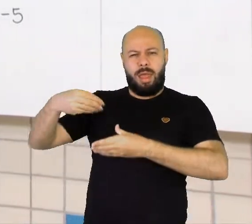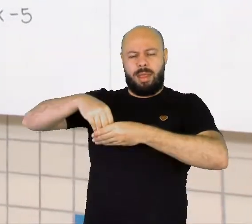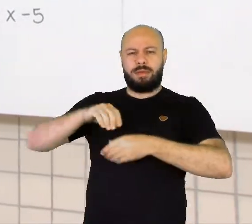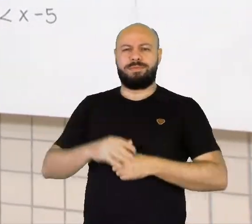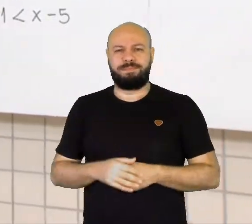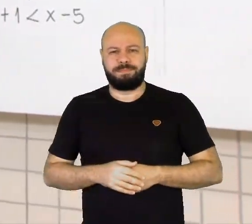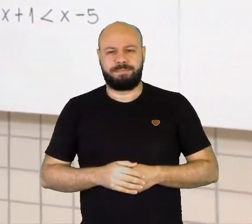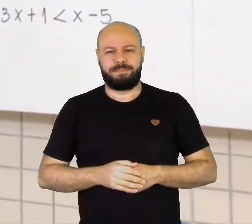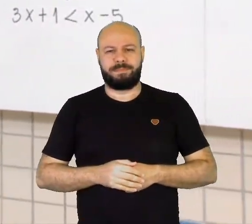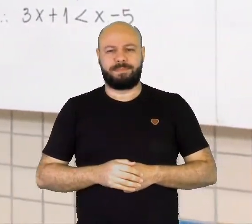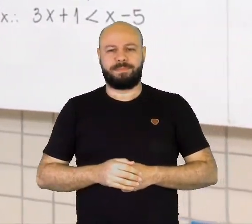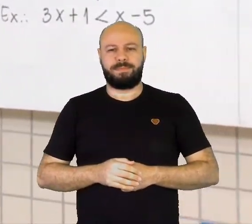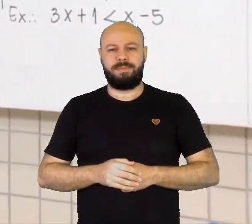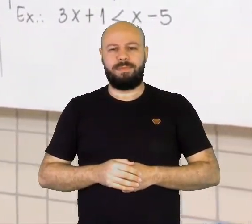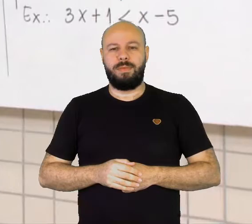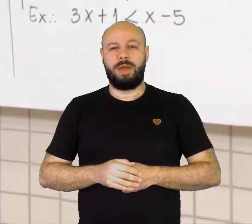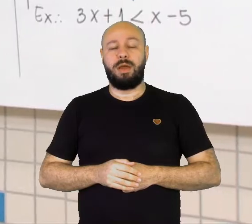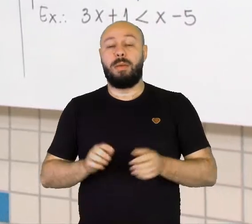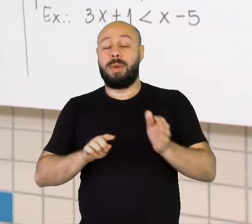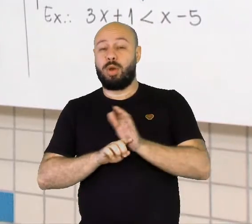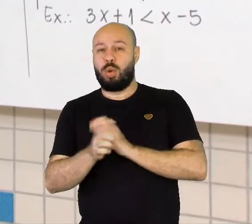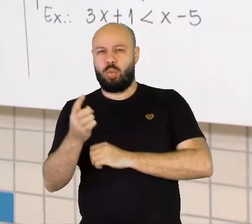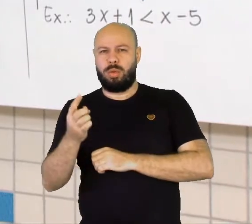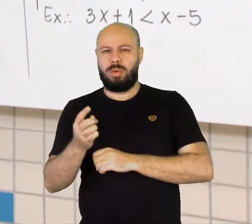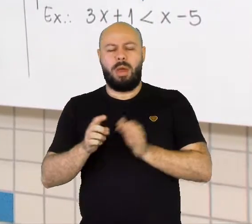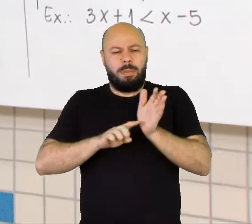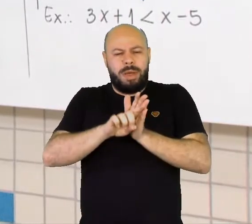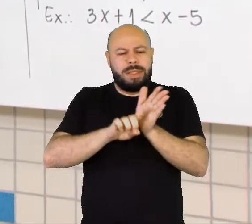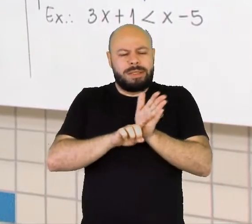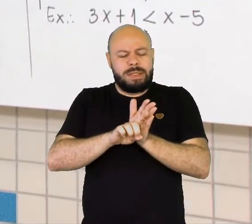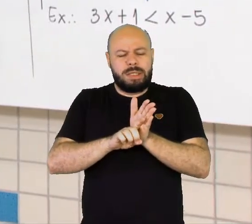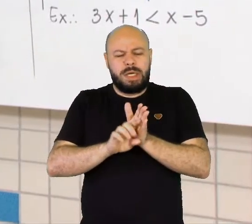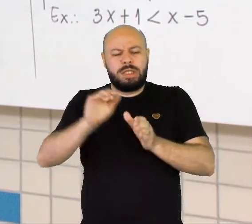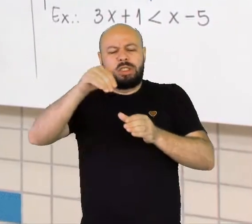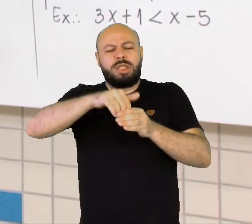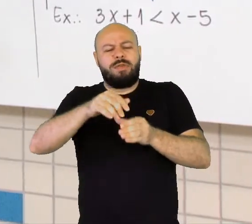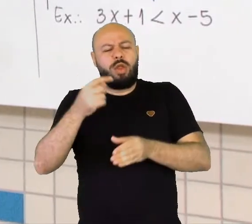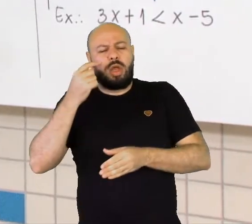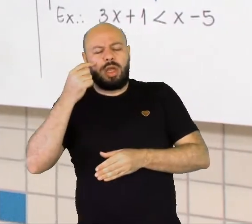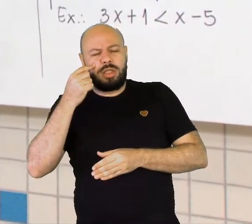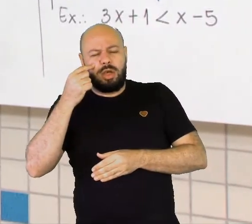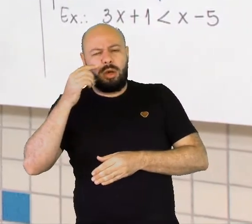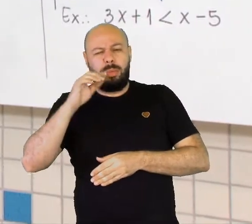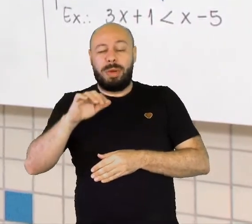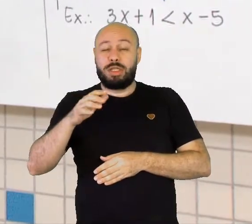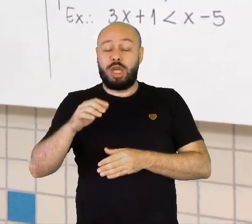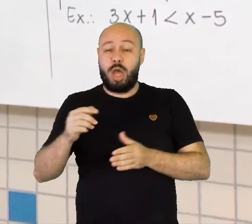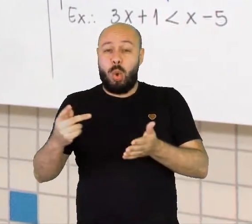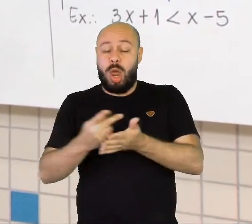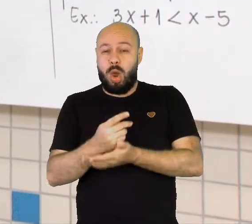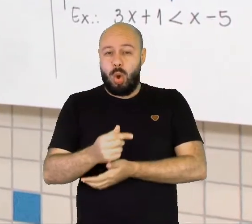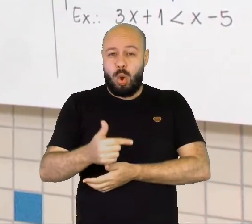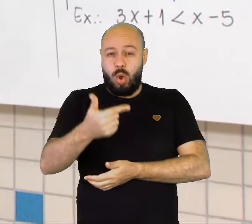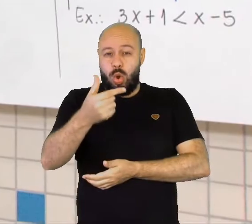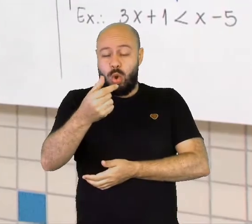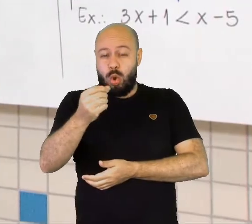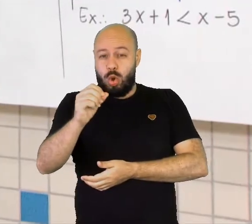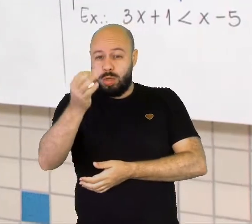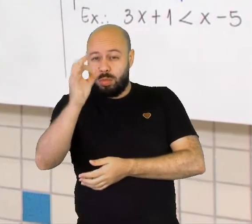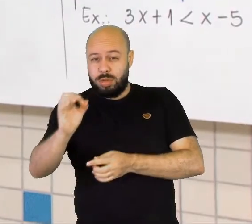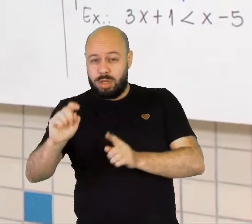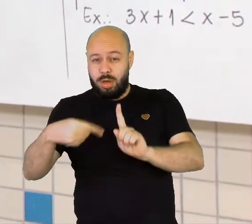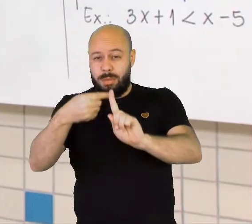só. Problema aqui. Em uma pesquisa de intenção de votos com margem de erro de 2% para mais ou para menos, o resultado